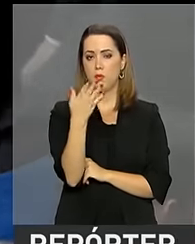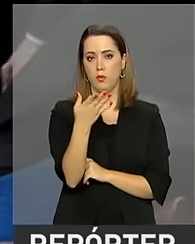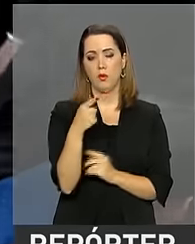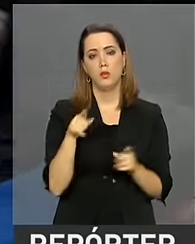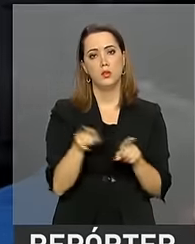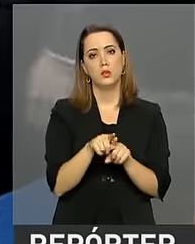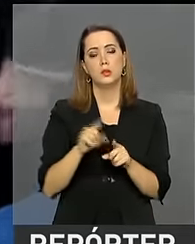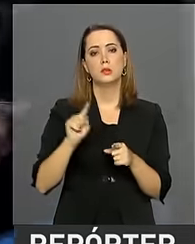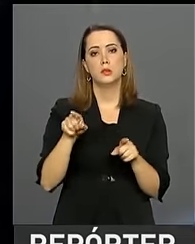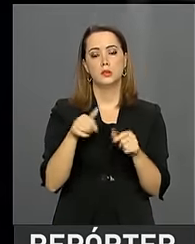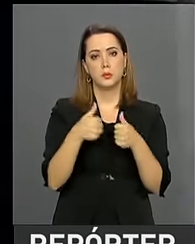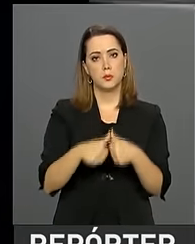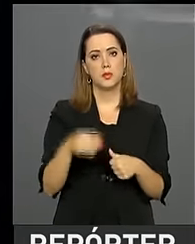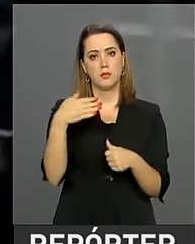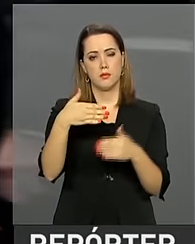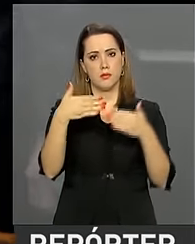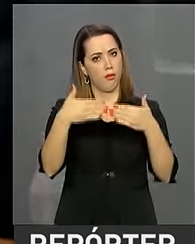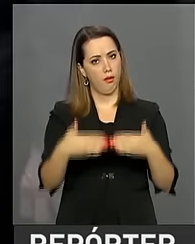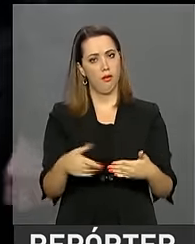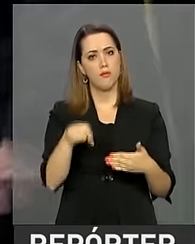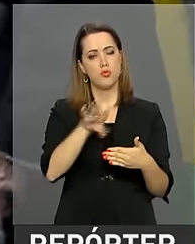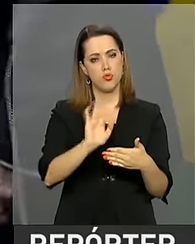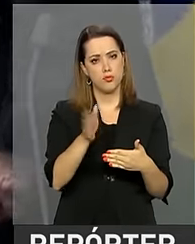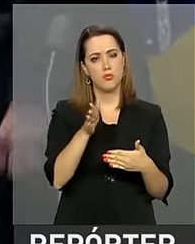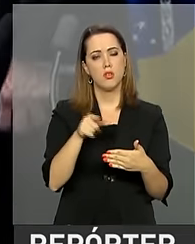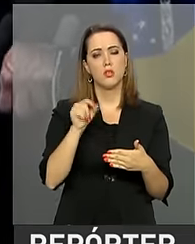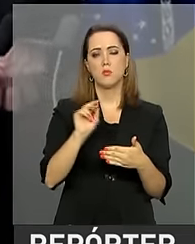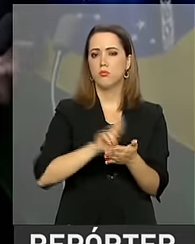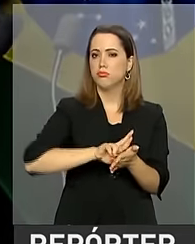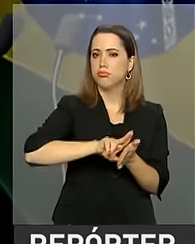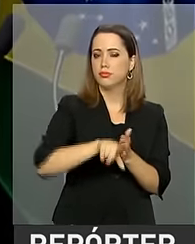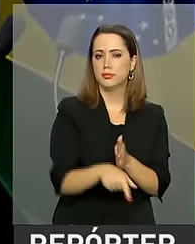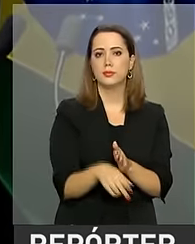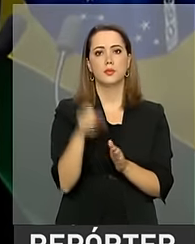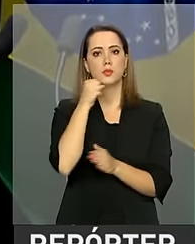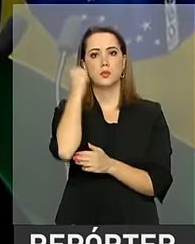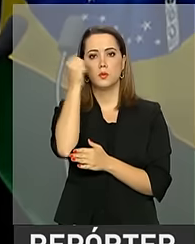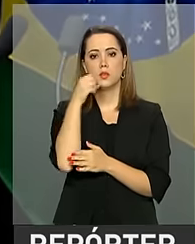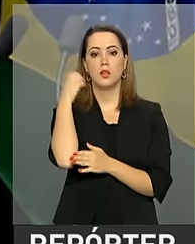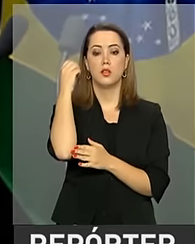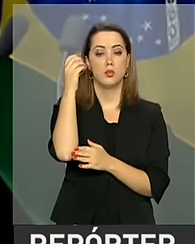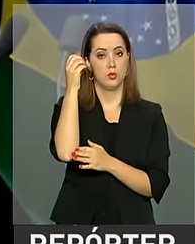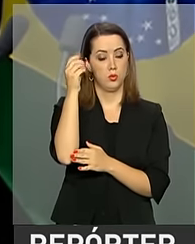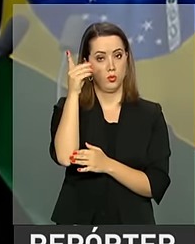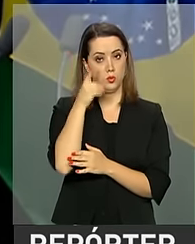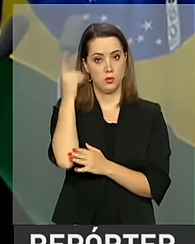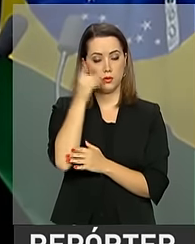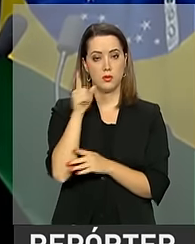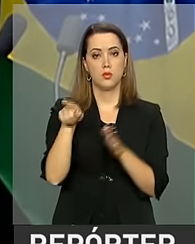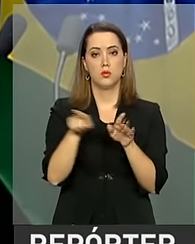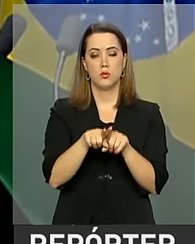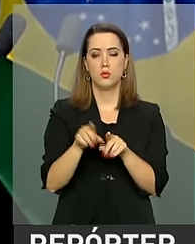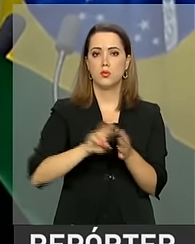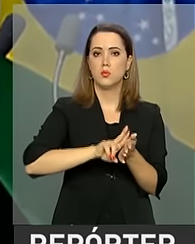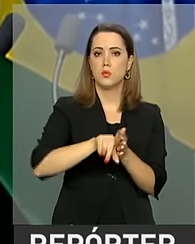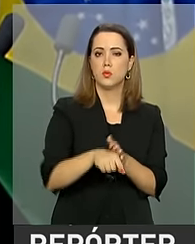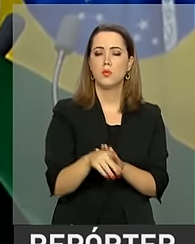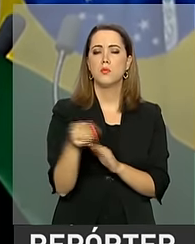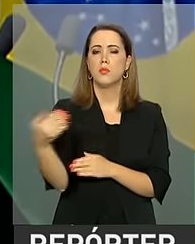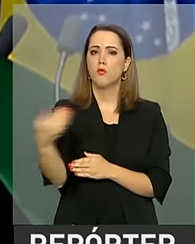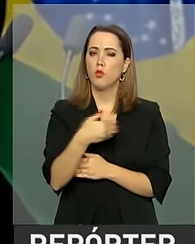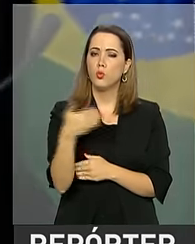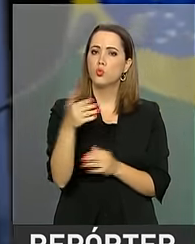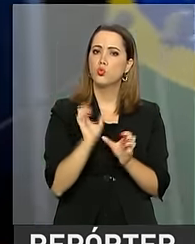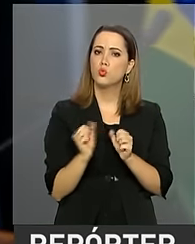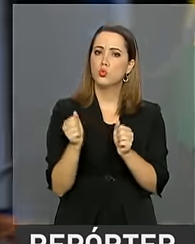Lewandowski. Também estavam na portaria do Congresso vários deputados e senadores. E Temer veio acompanhado também de vários ministros